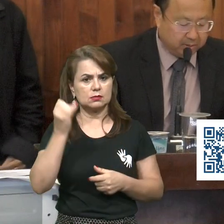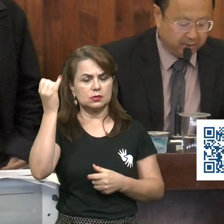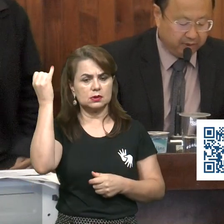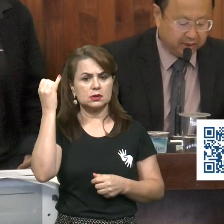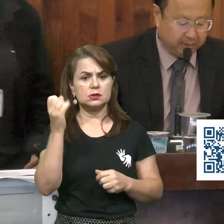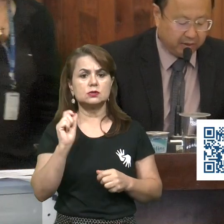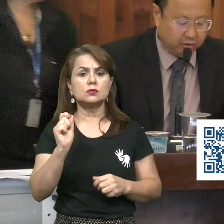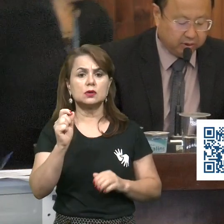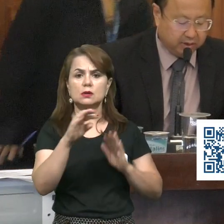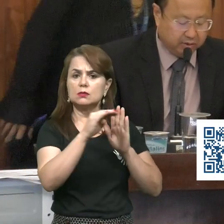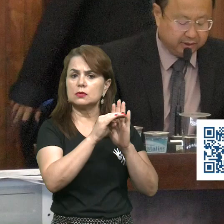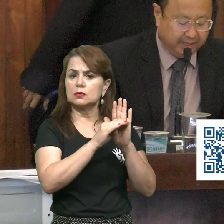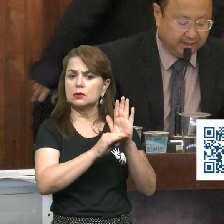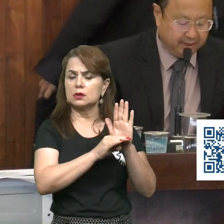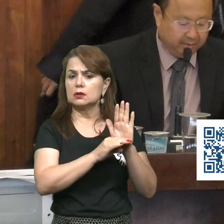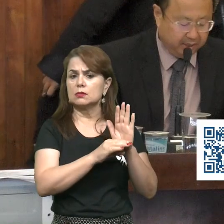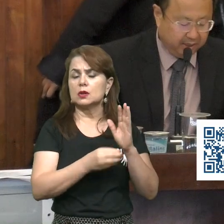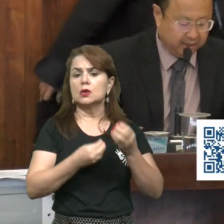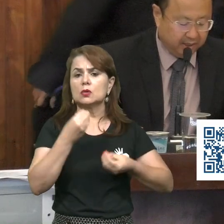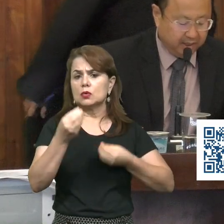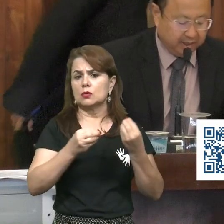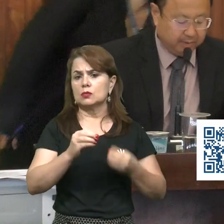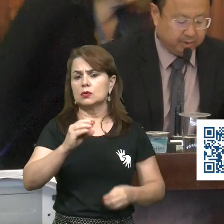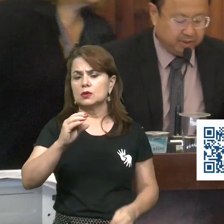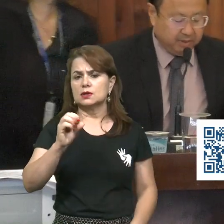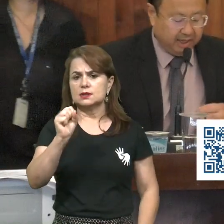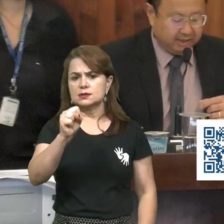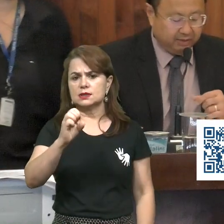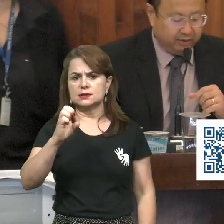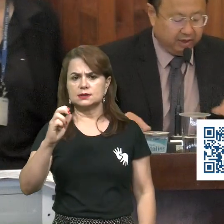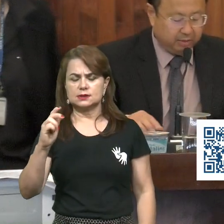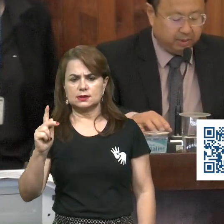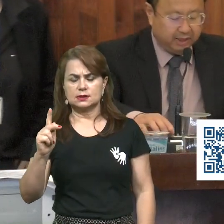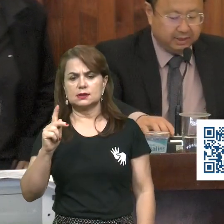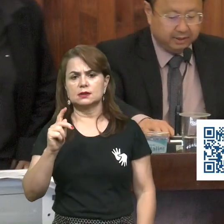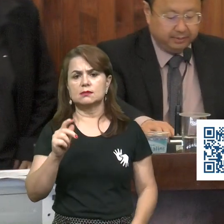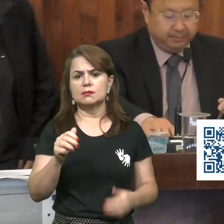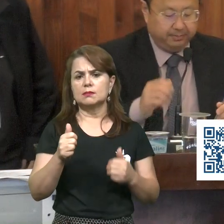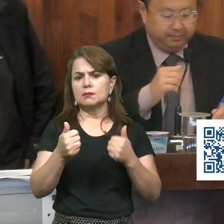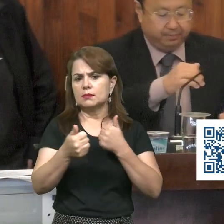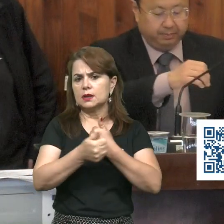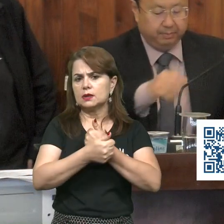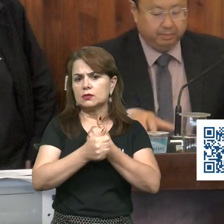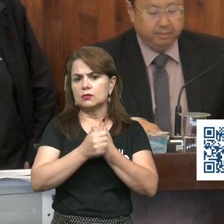de obras prevista para a construção do SESC em Marília, nas proximidades da Via Expressa.